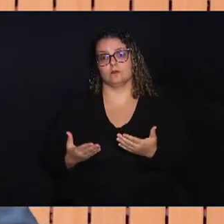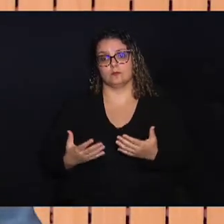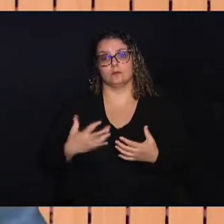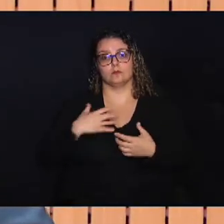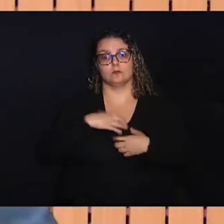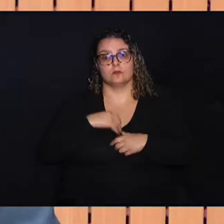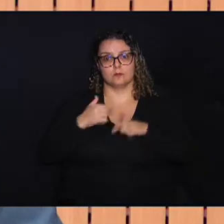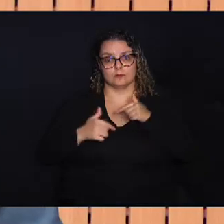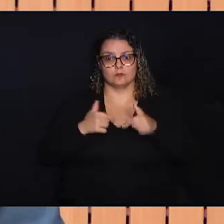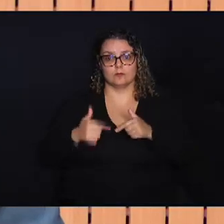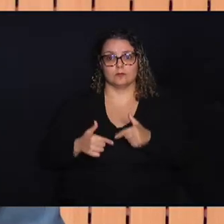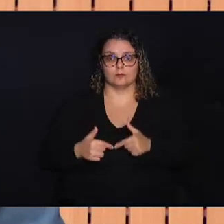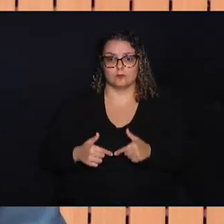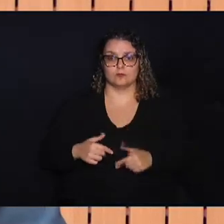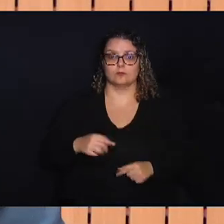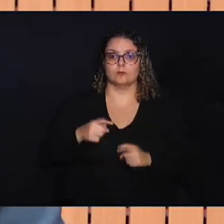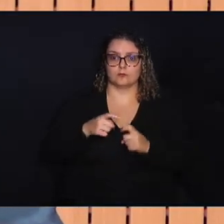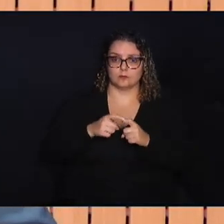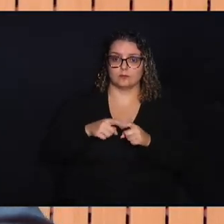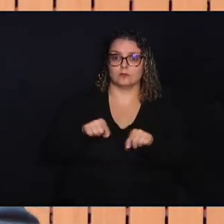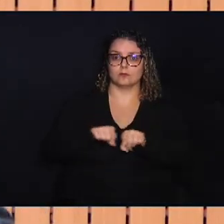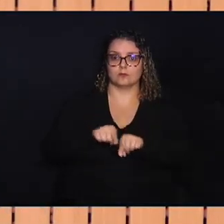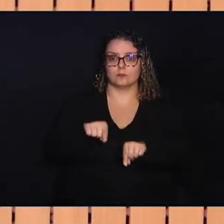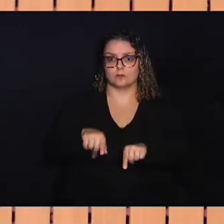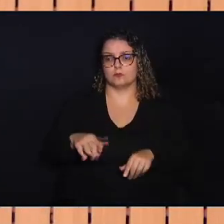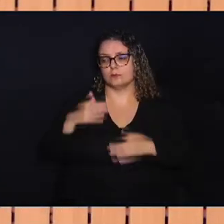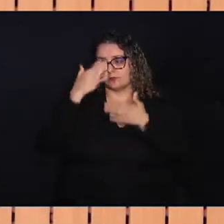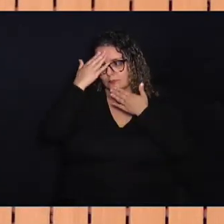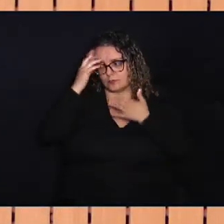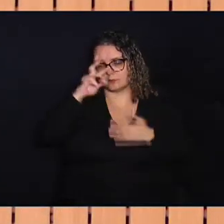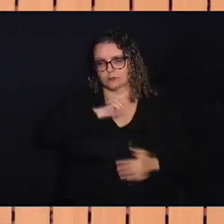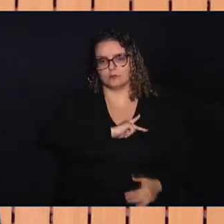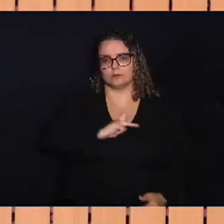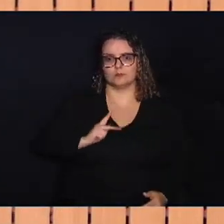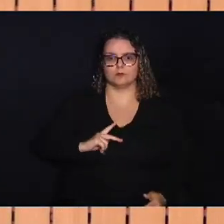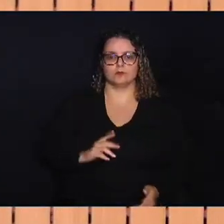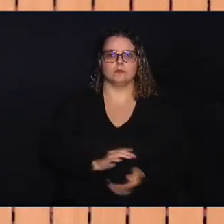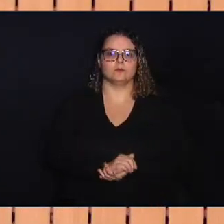de trabalho para os médicos também lá. Obrigado, senhor presidente.